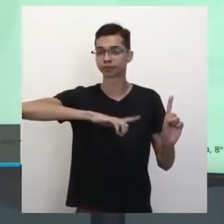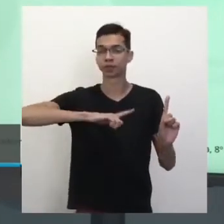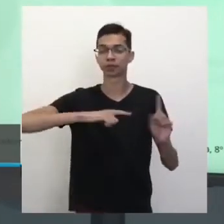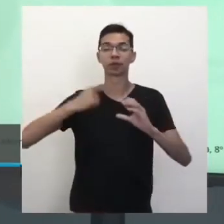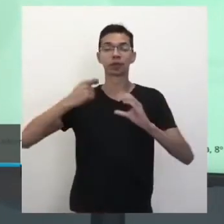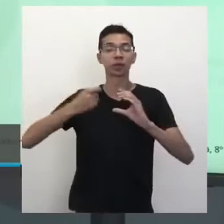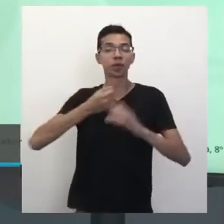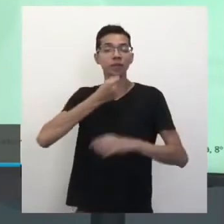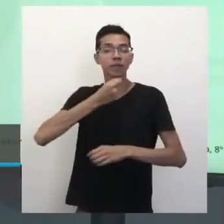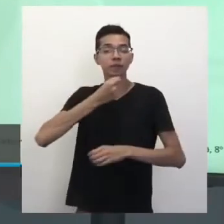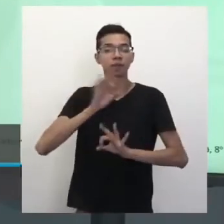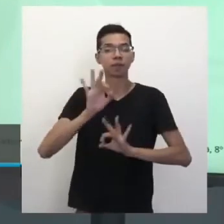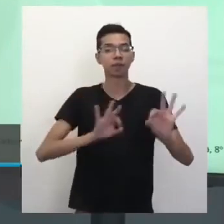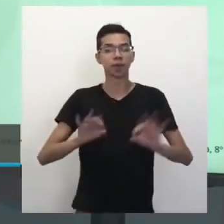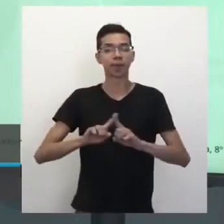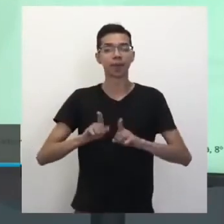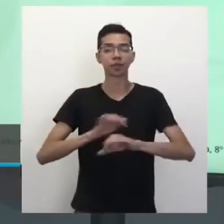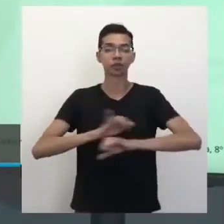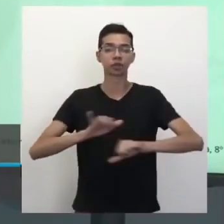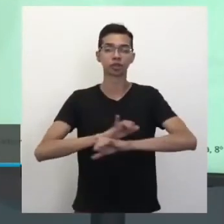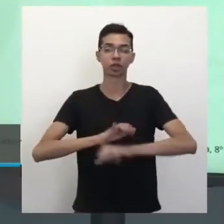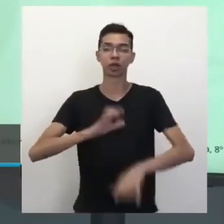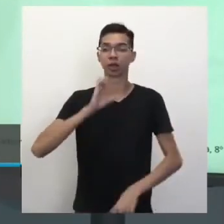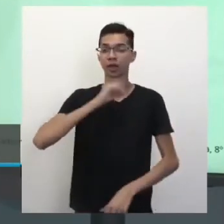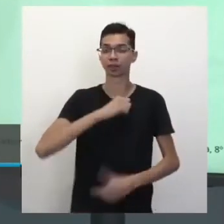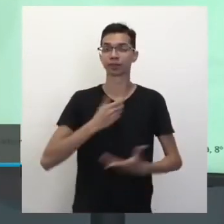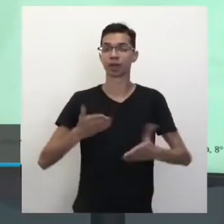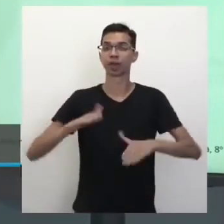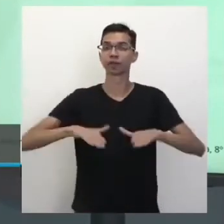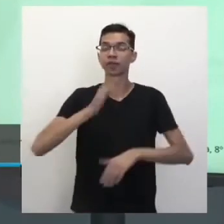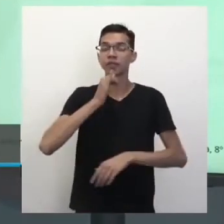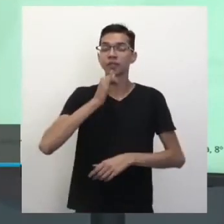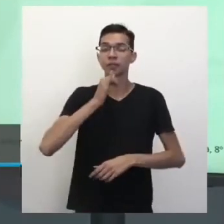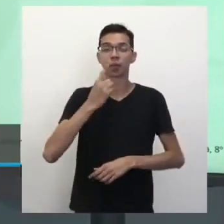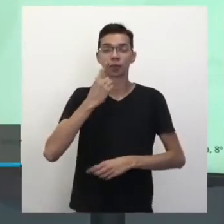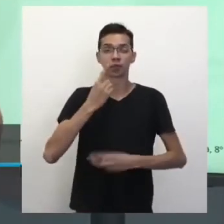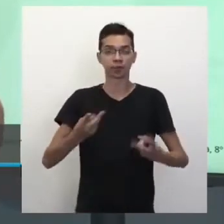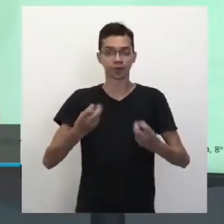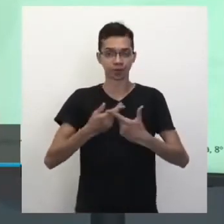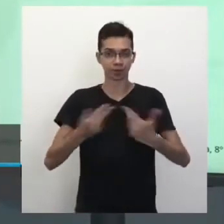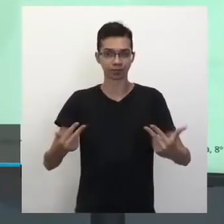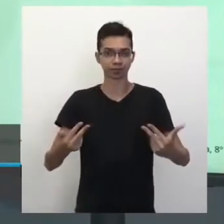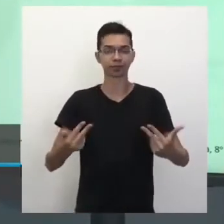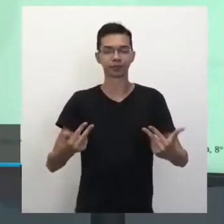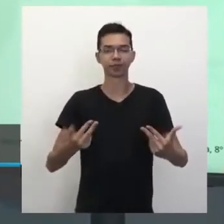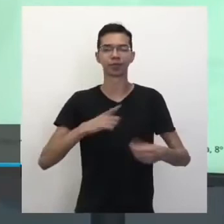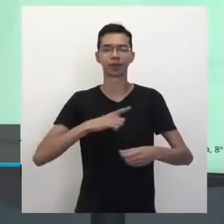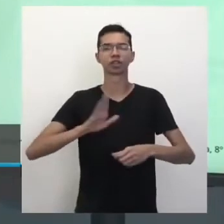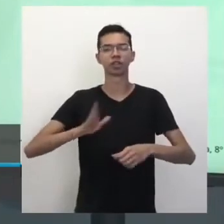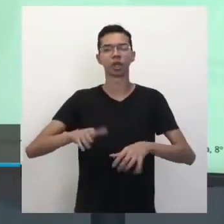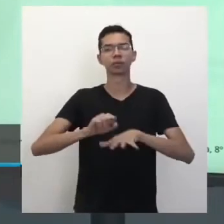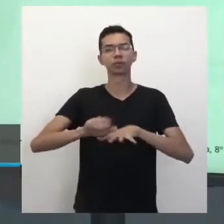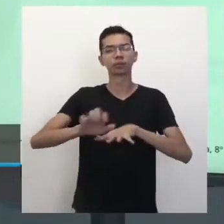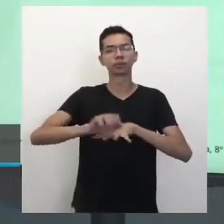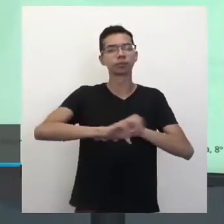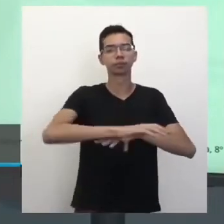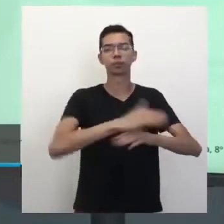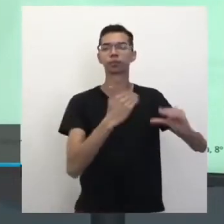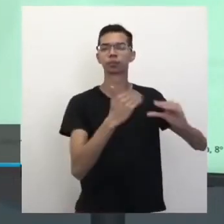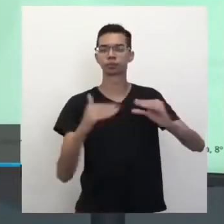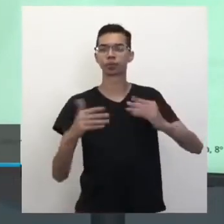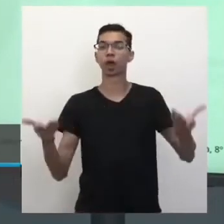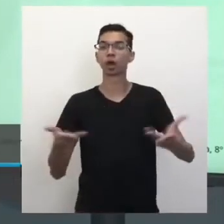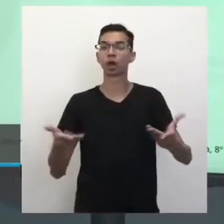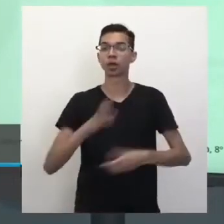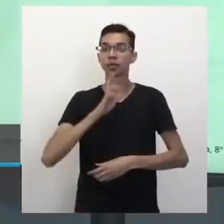por ser algo rápido, então às vezes acontece de viu uma publicação e começam a disseminar, a publicar e outras vezes. Então vamos à